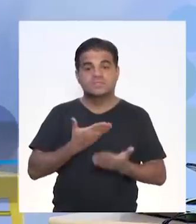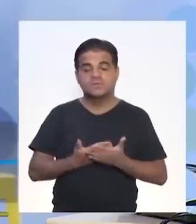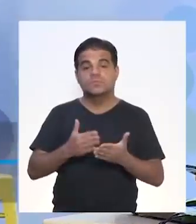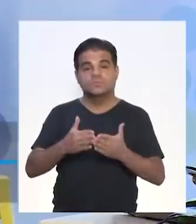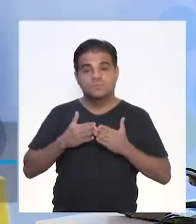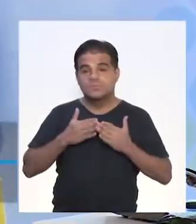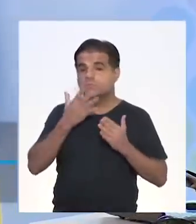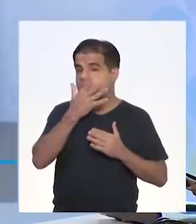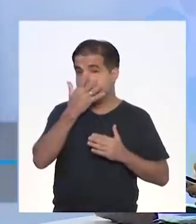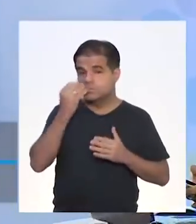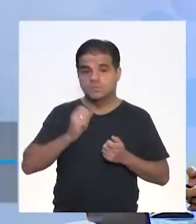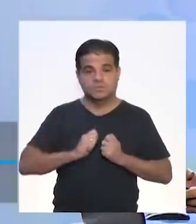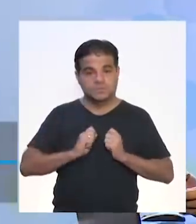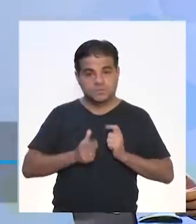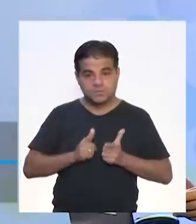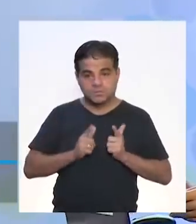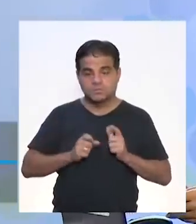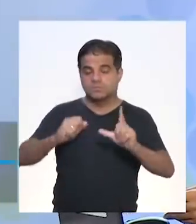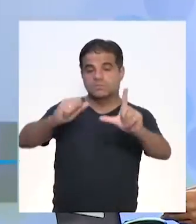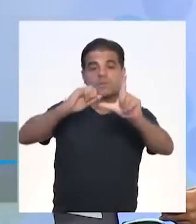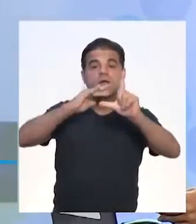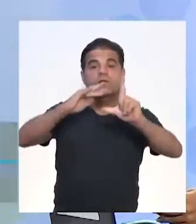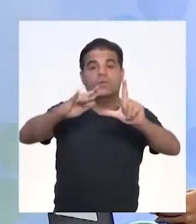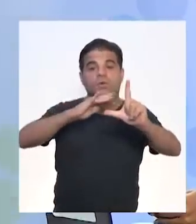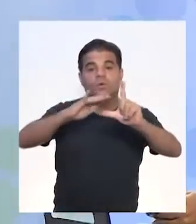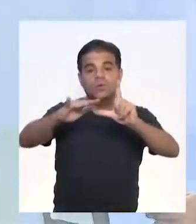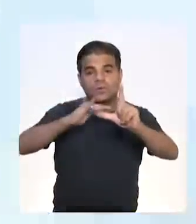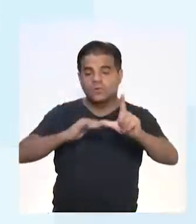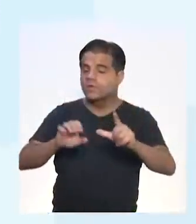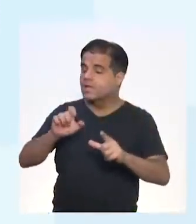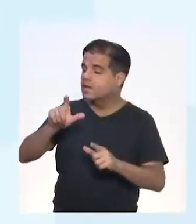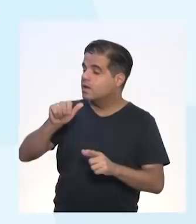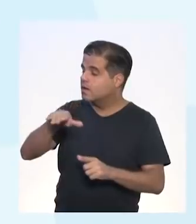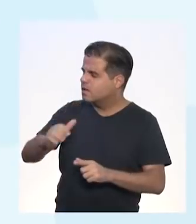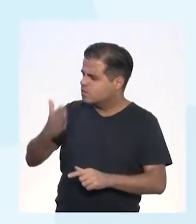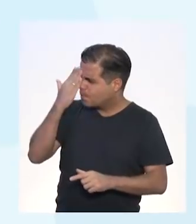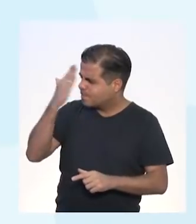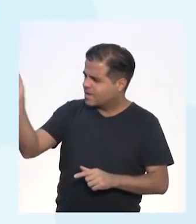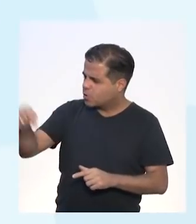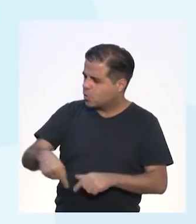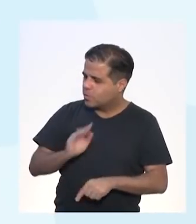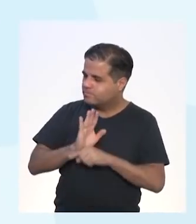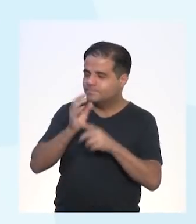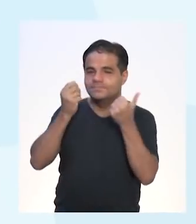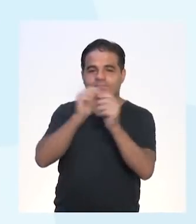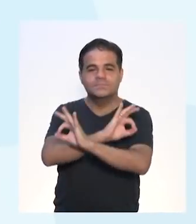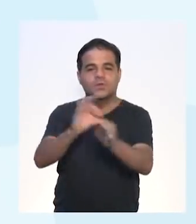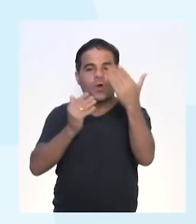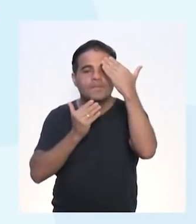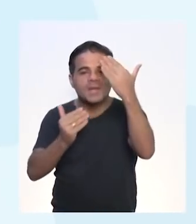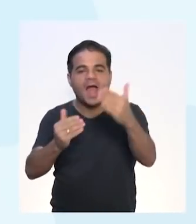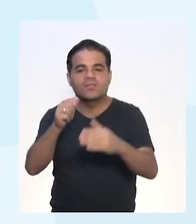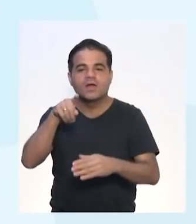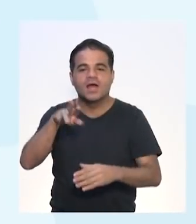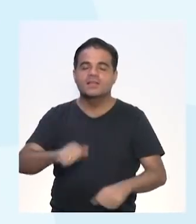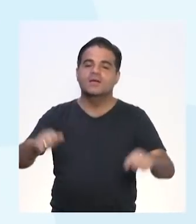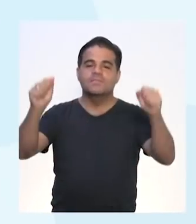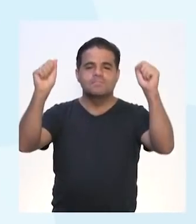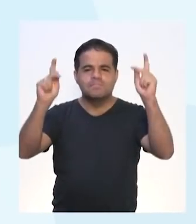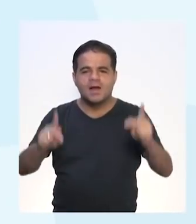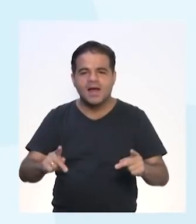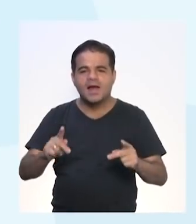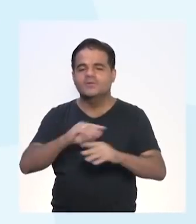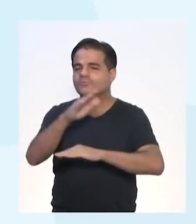favor, o link e o QR Code. E, Elaine, muito obrigada por hoje. Eu que agradeço, Andréia. Pais,